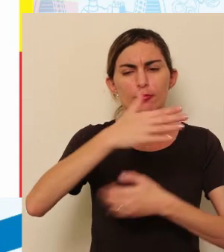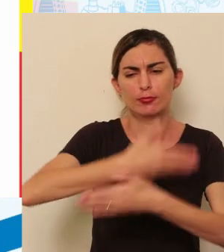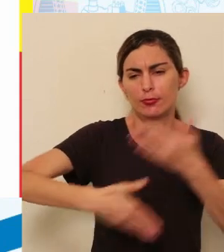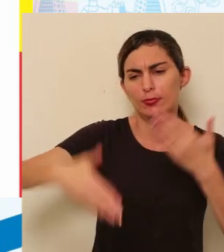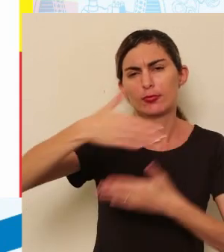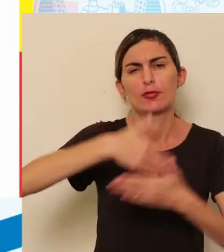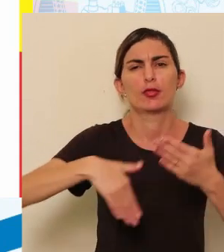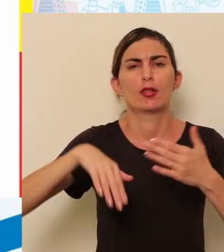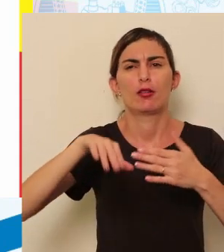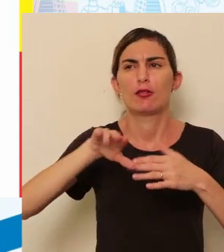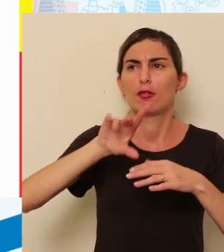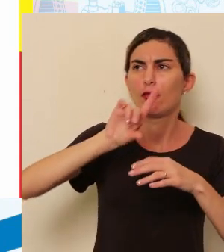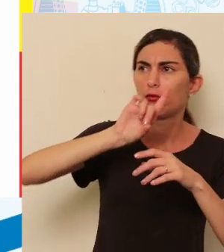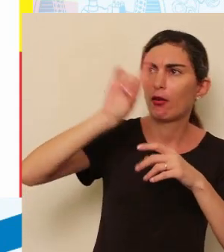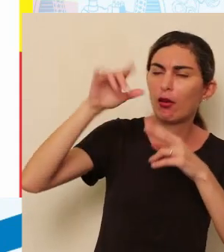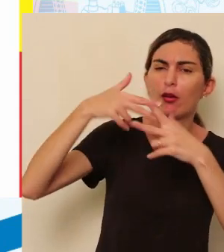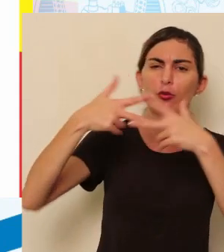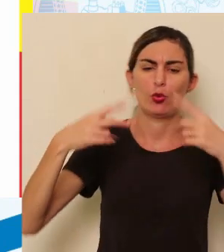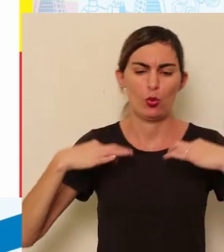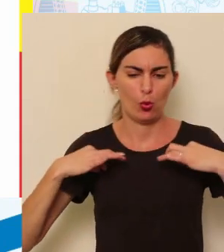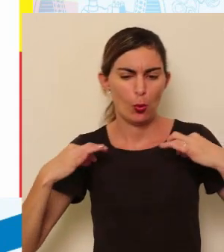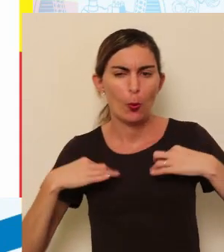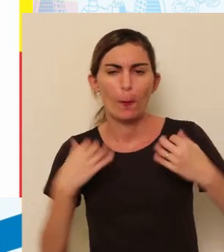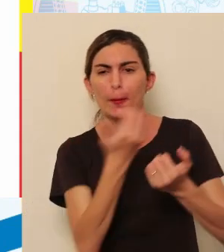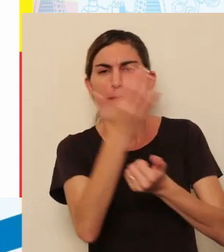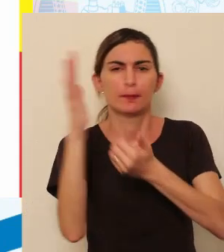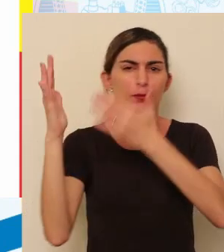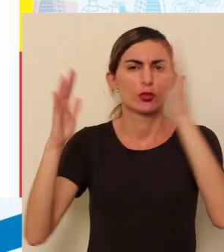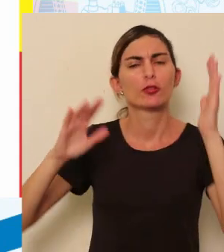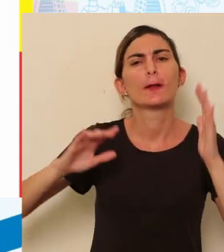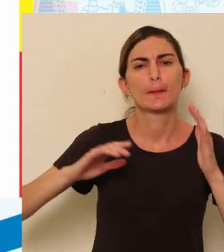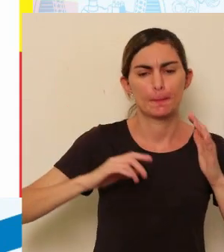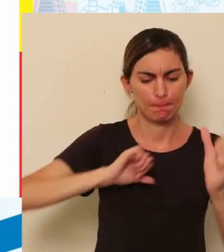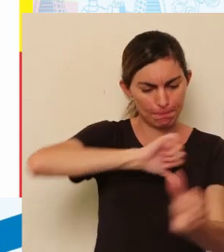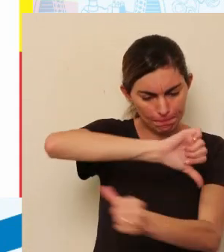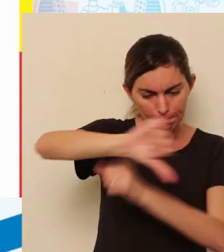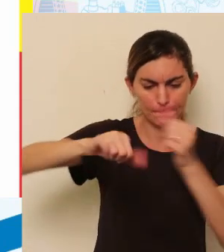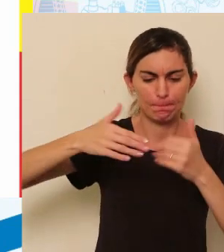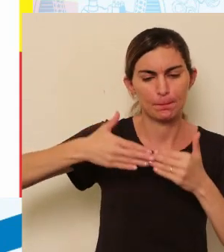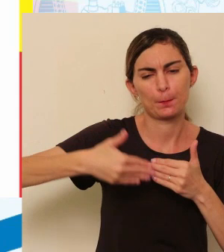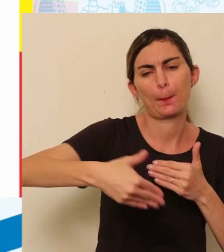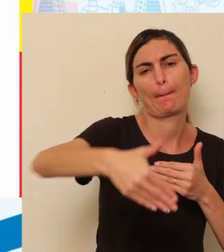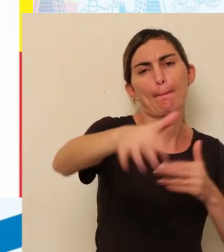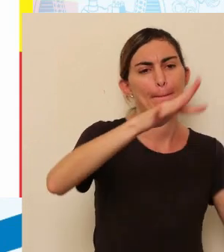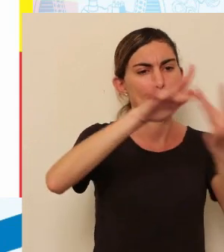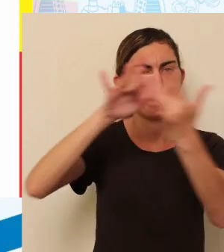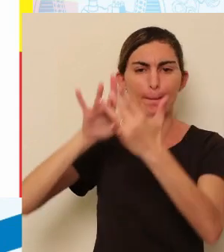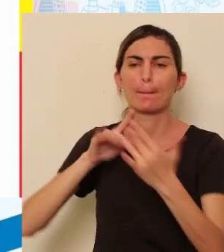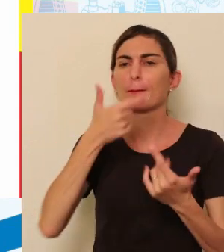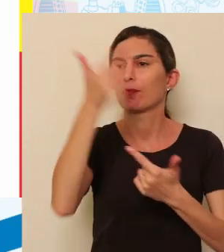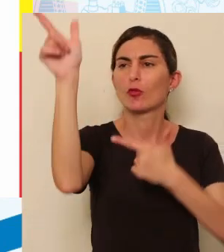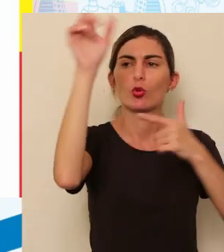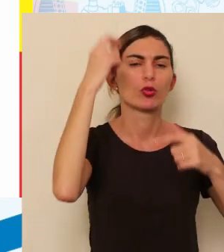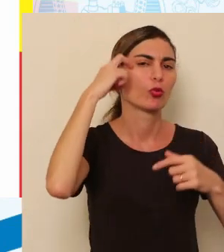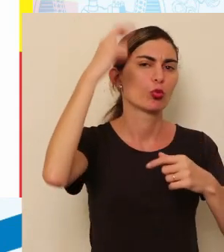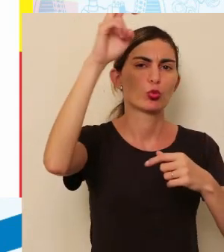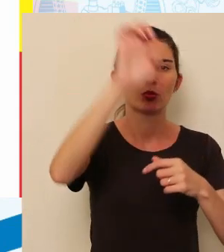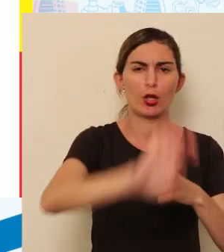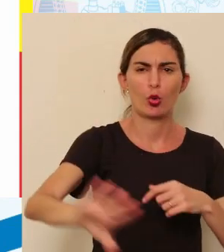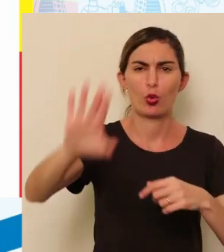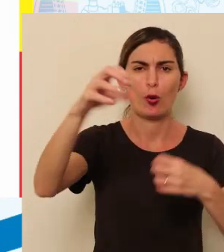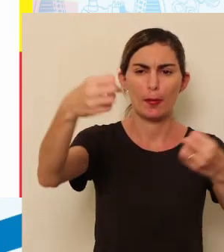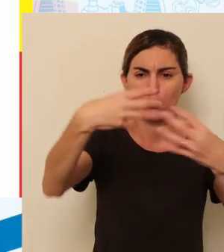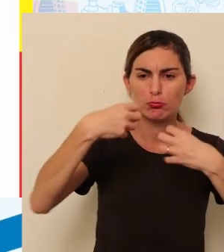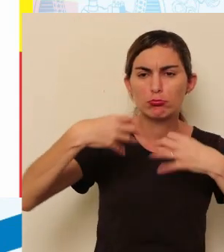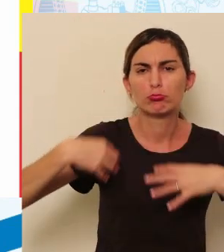formas de relação com as divindades, suas formas de vestir e tratar a natureza, foi profundamente alterada a partir do contato com as culturas